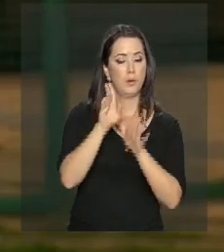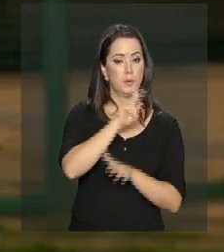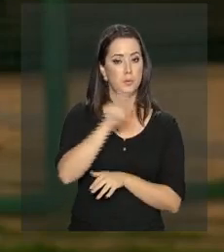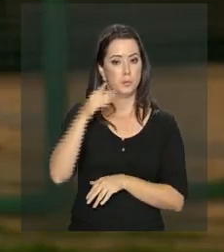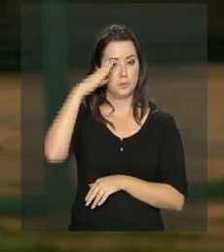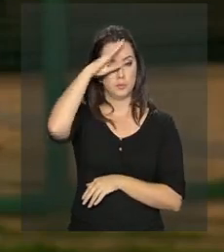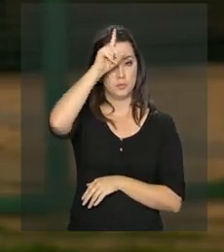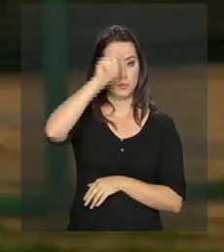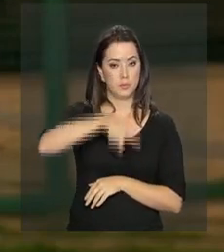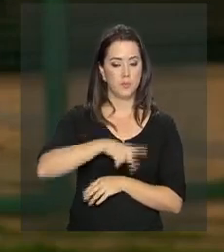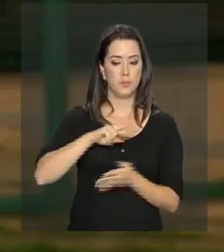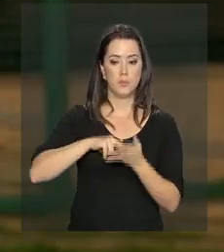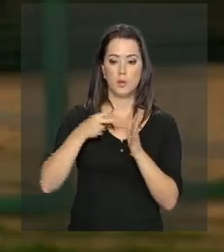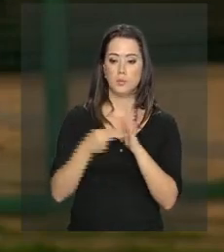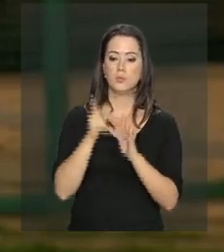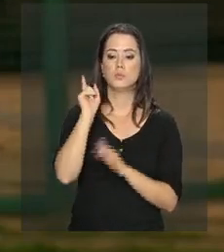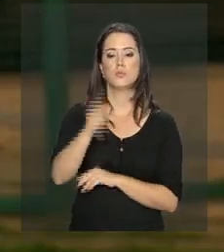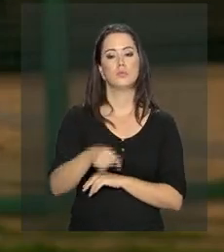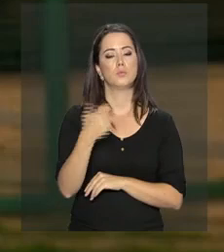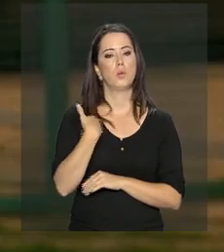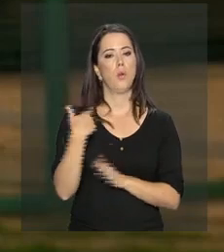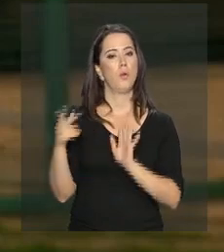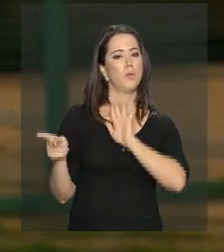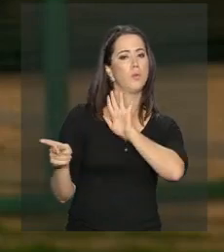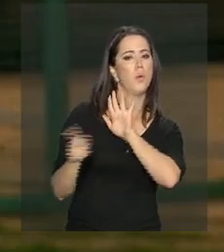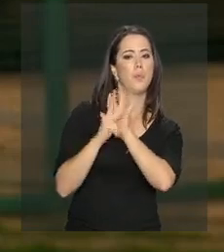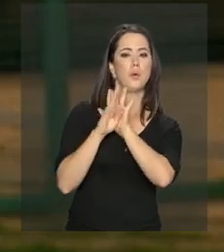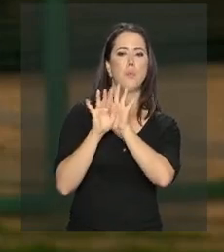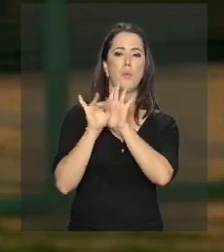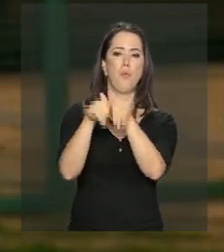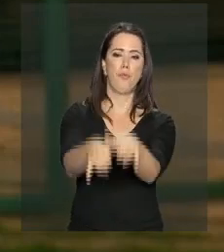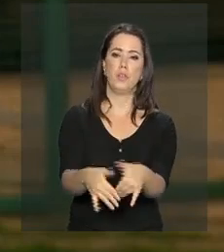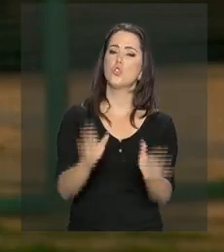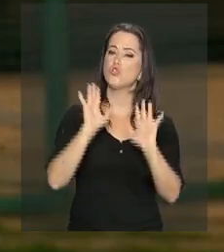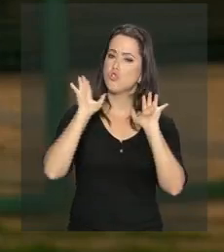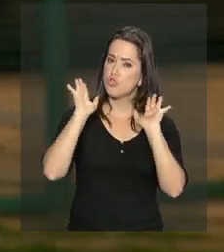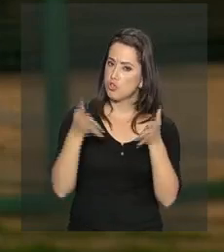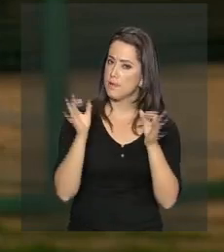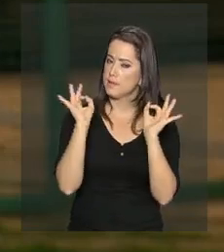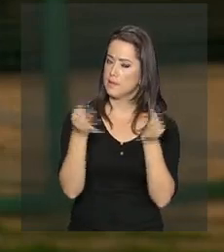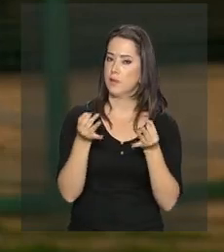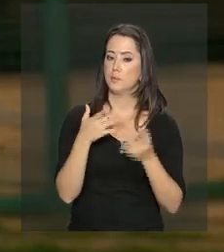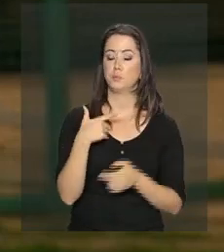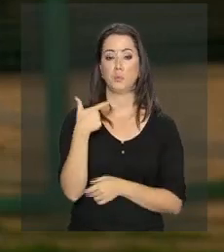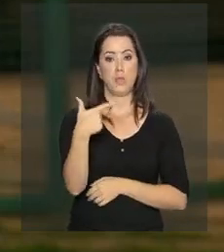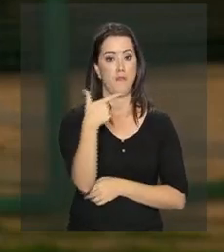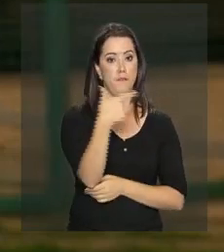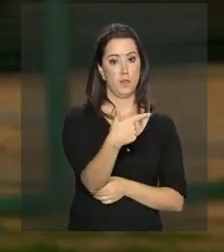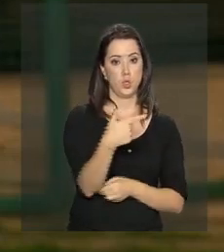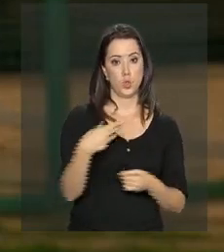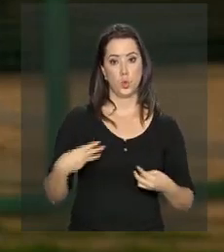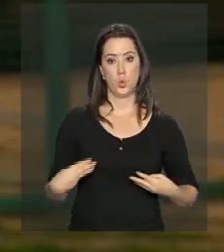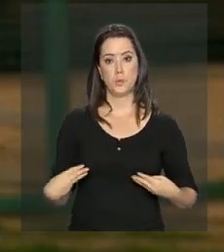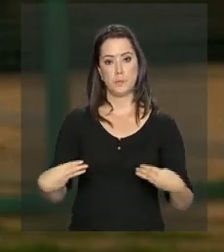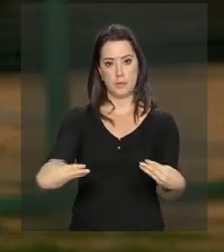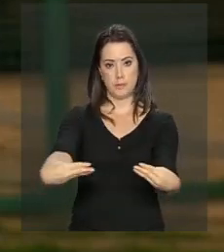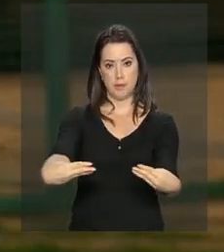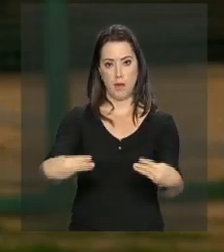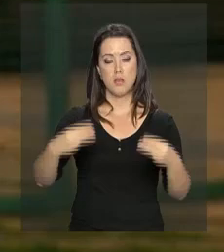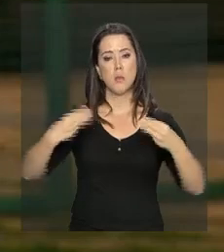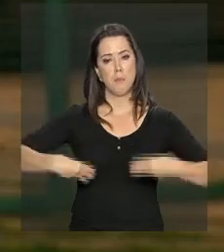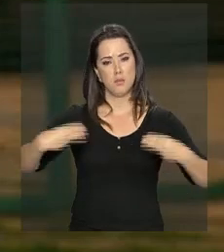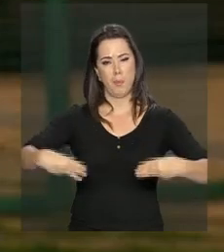eleito ou seja é esse é o modelo final são então 22 - ministérios